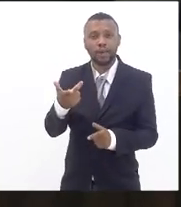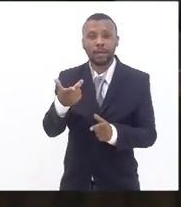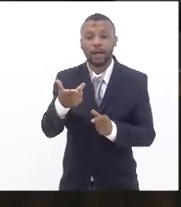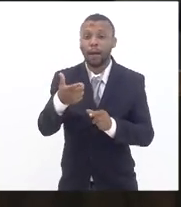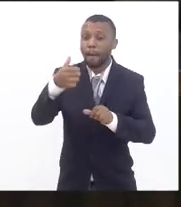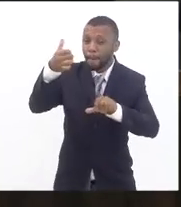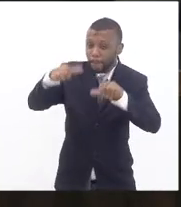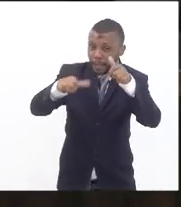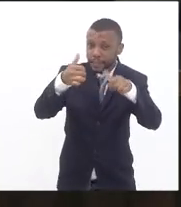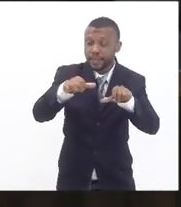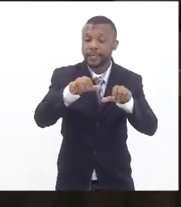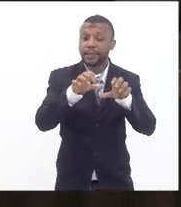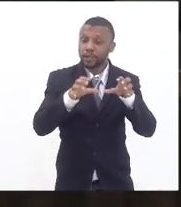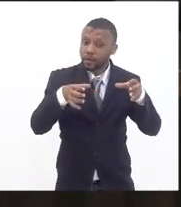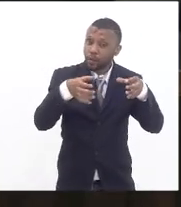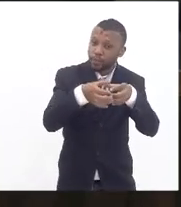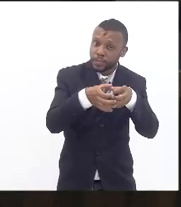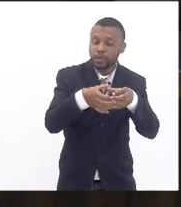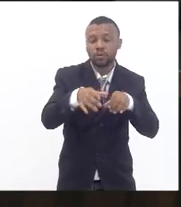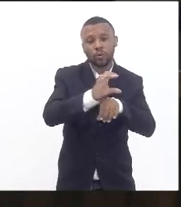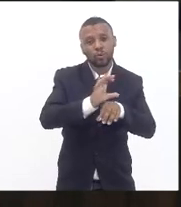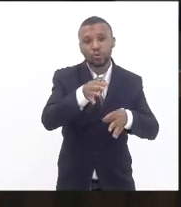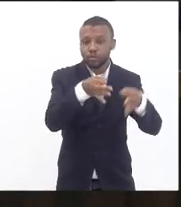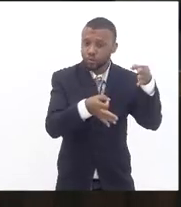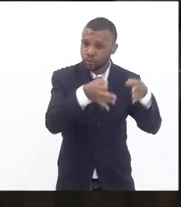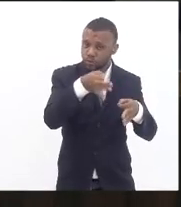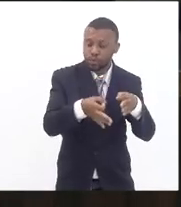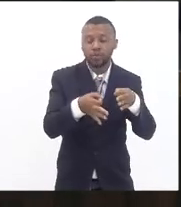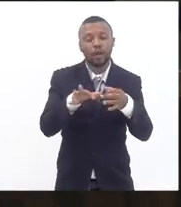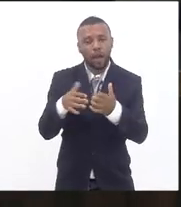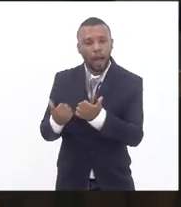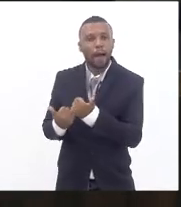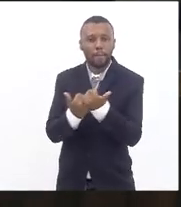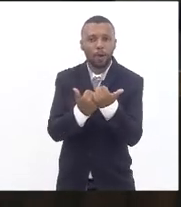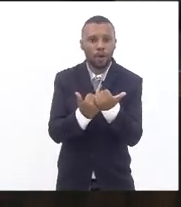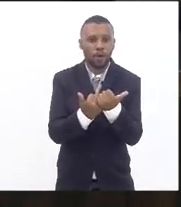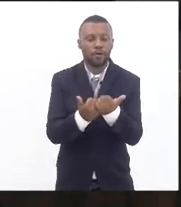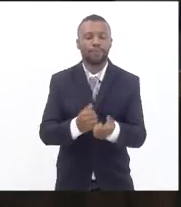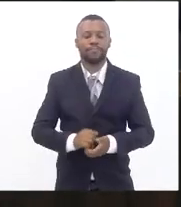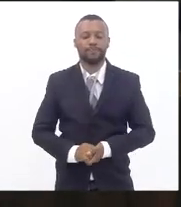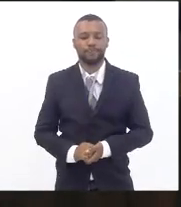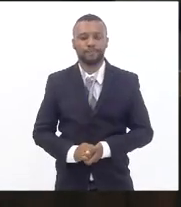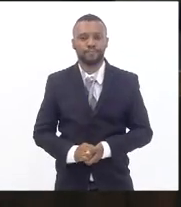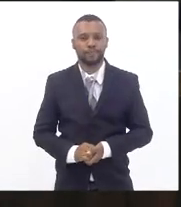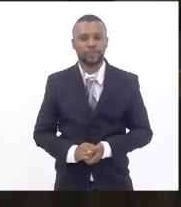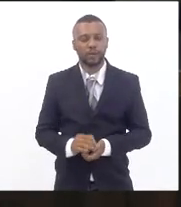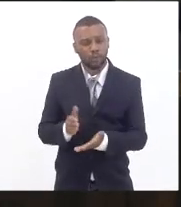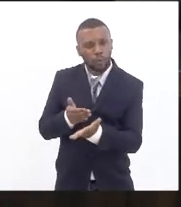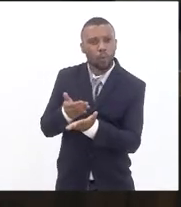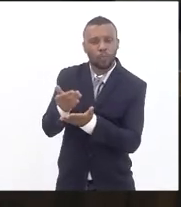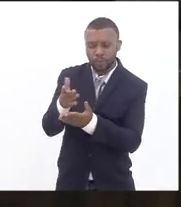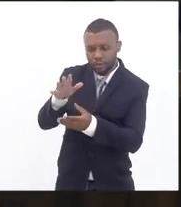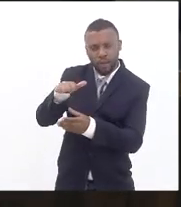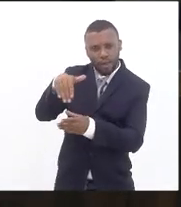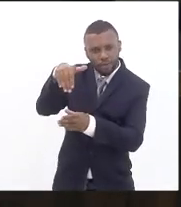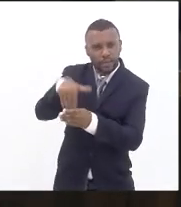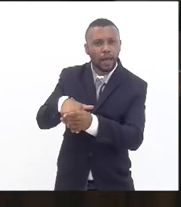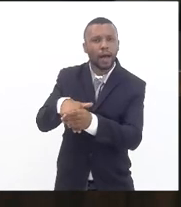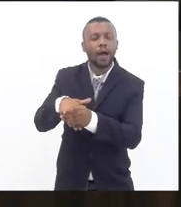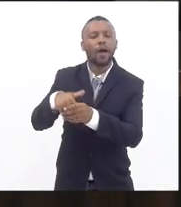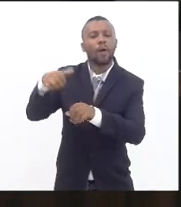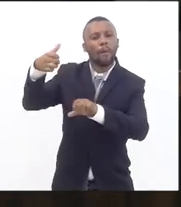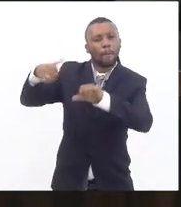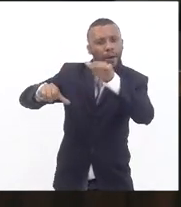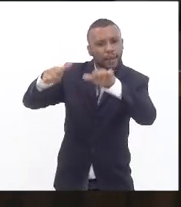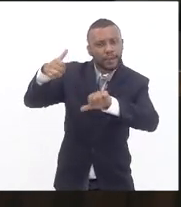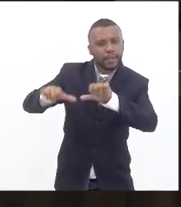Justiça, favorável. Relator, deputado Carlos Mink. Em votação, o parecer da emenda